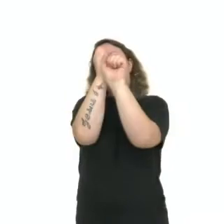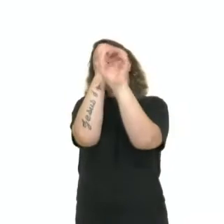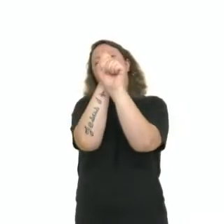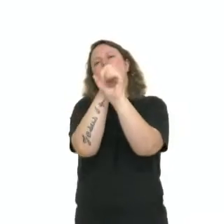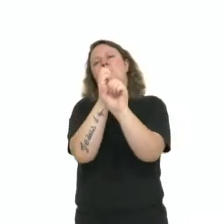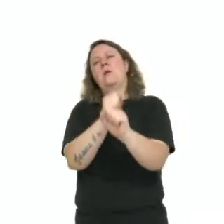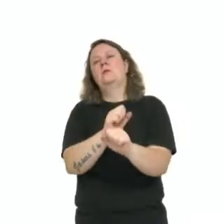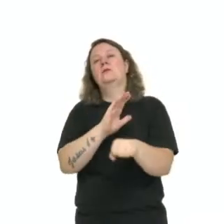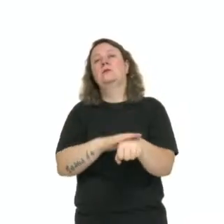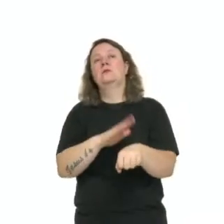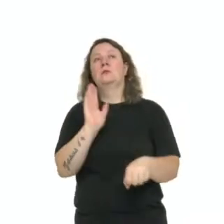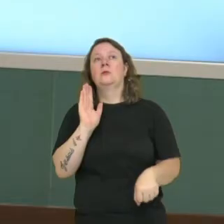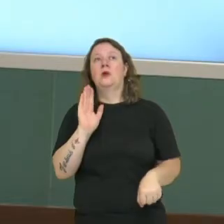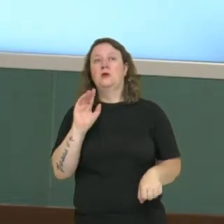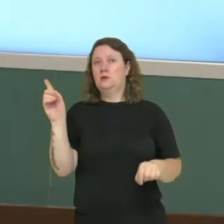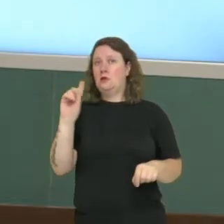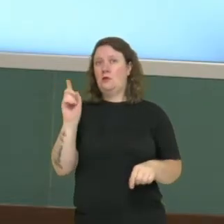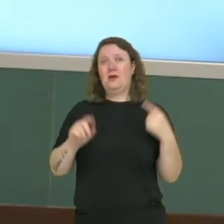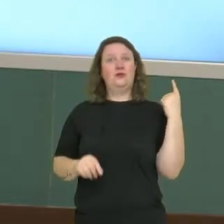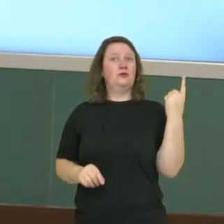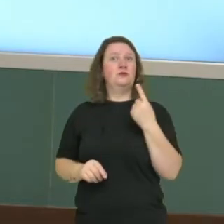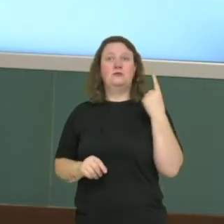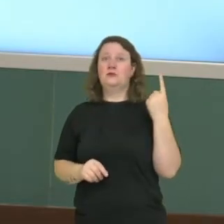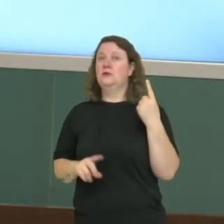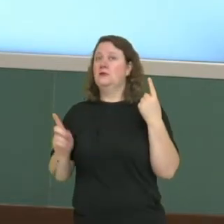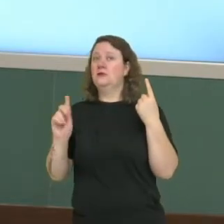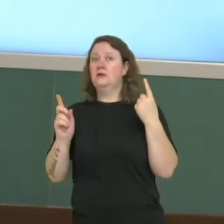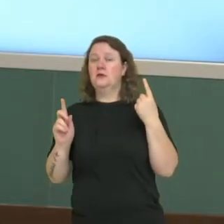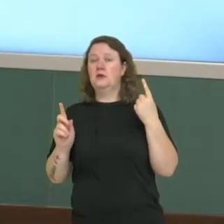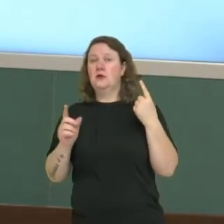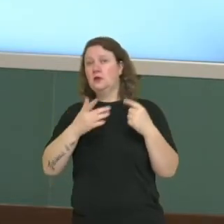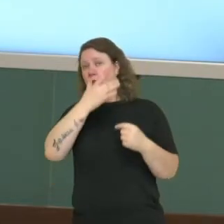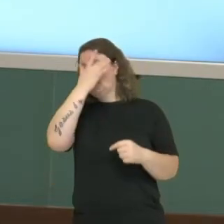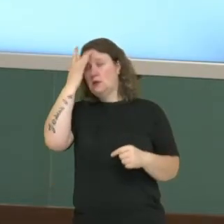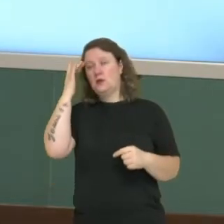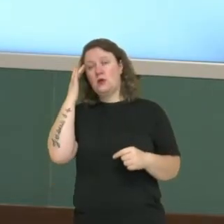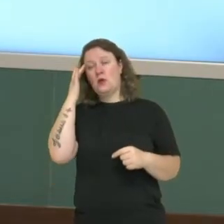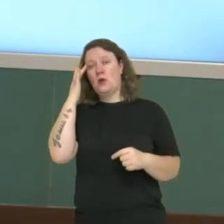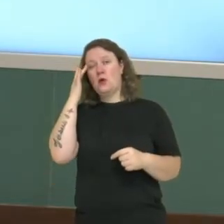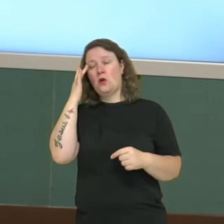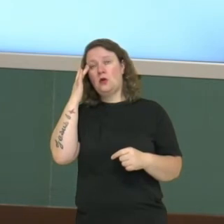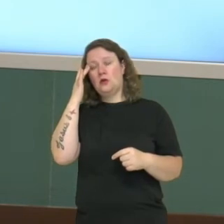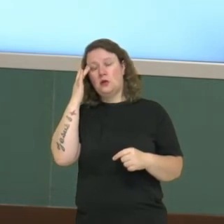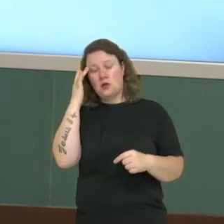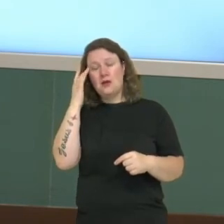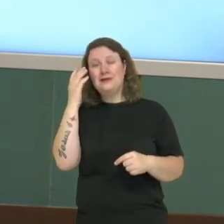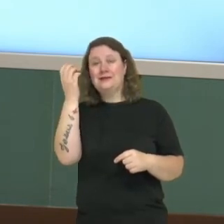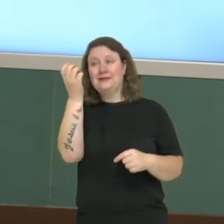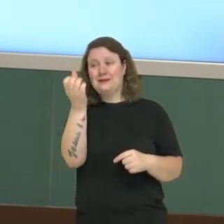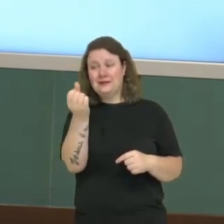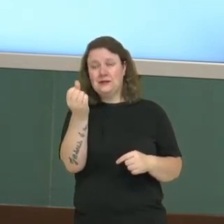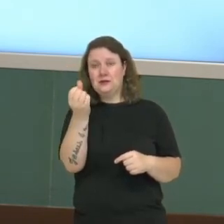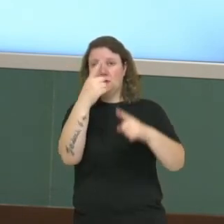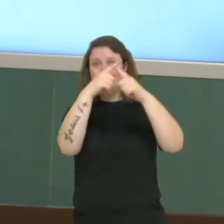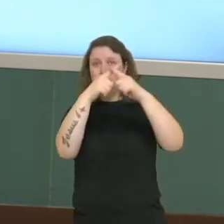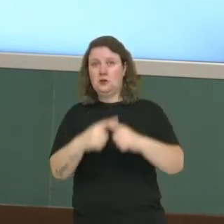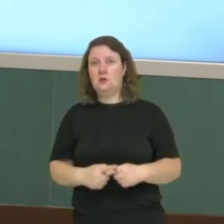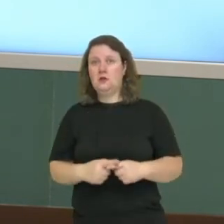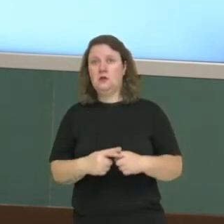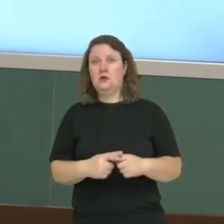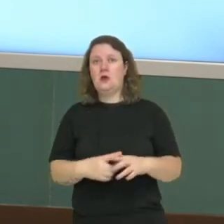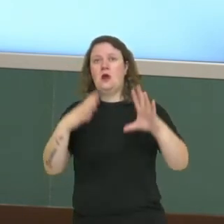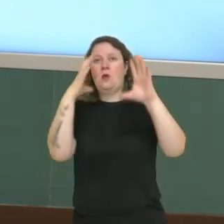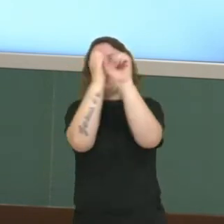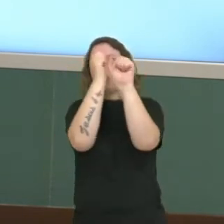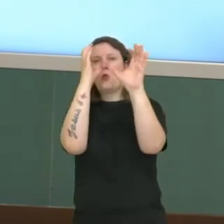O Omnium é uma prova individual também. O atleta participa dessas seis provas e ele vai pontuando